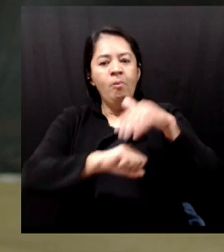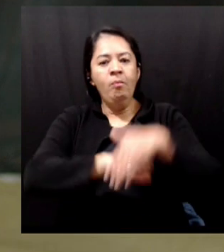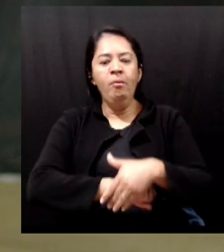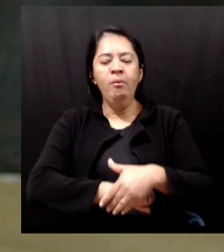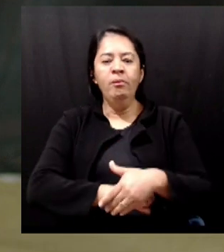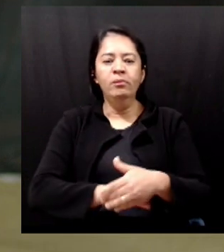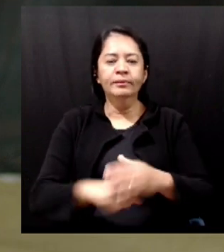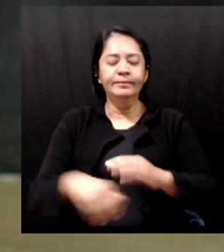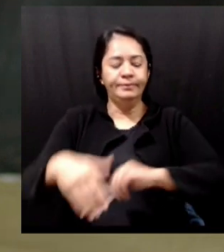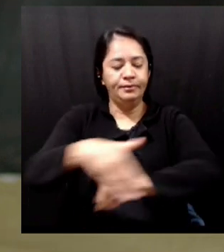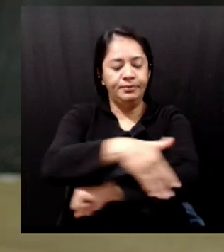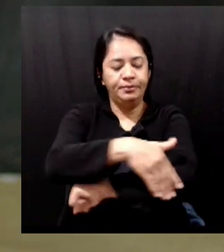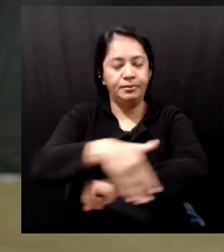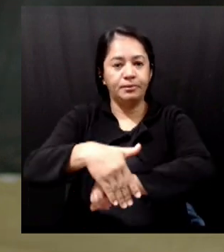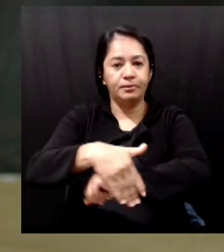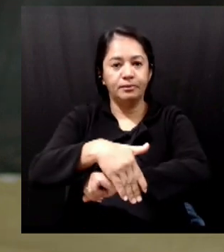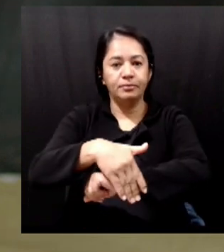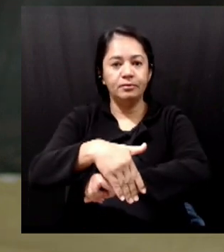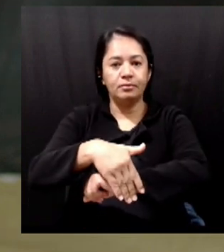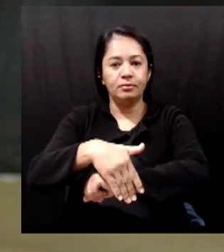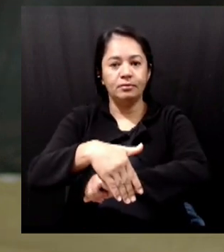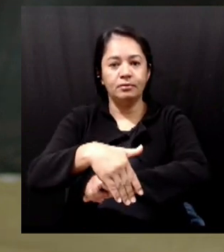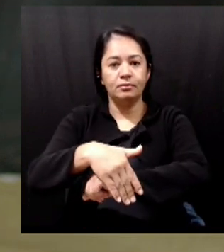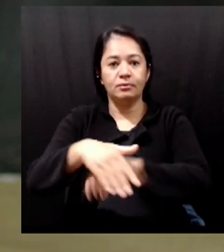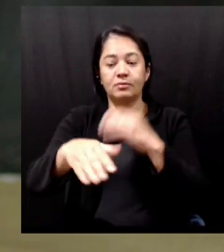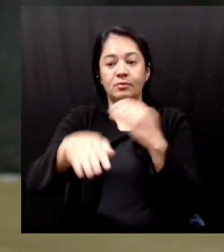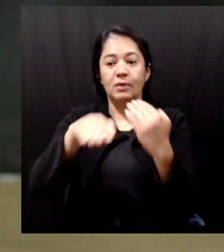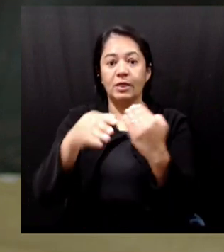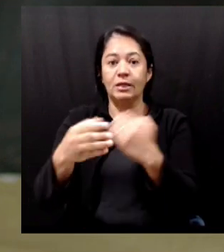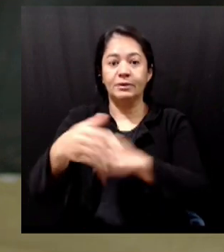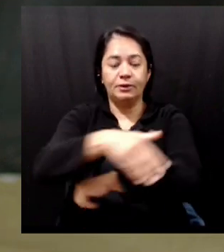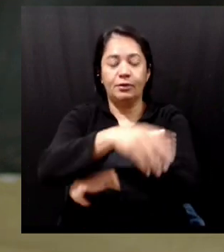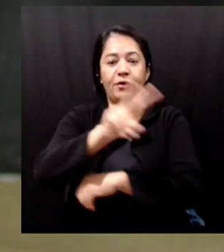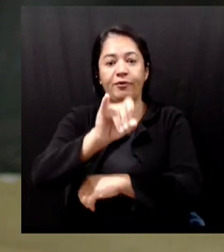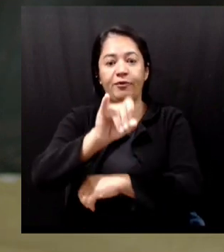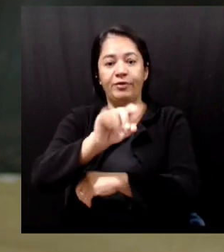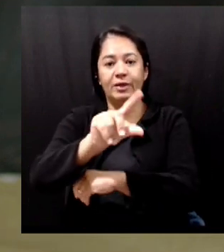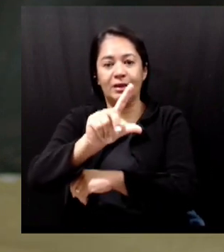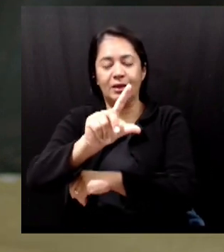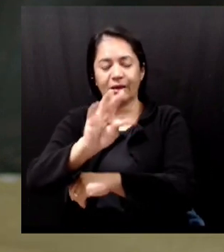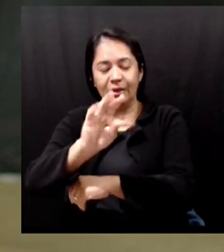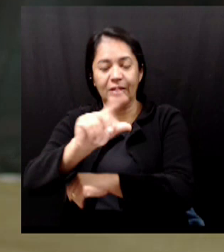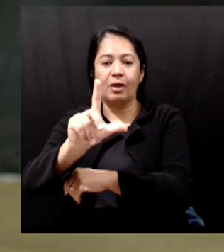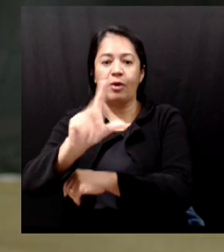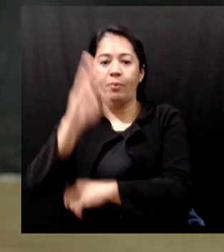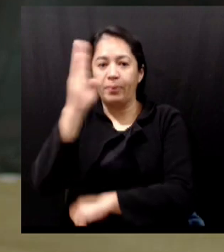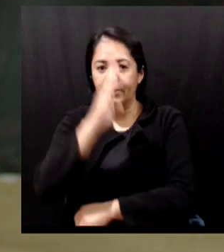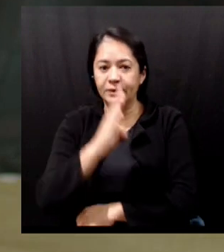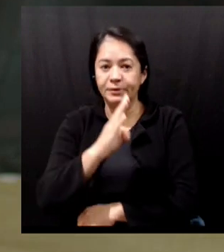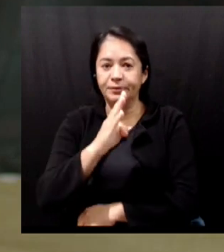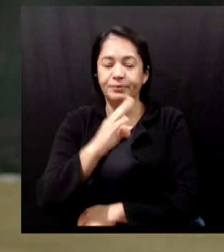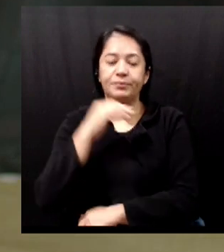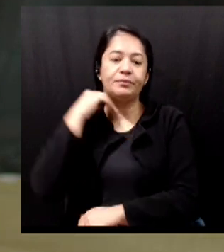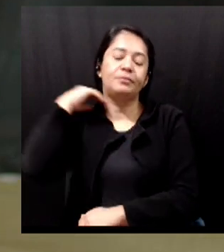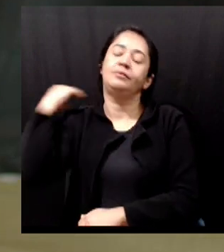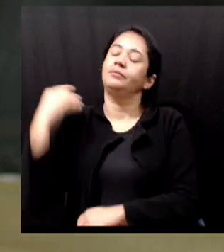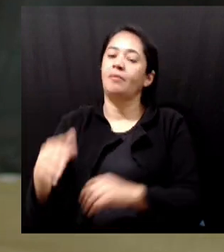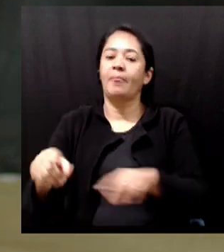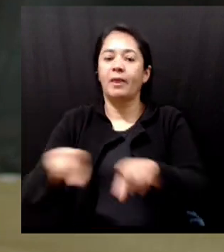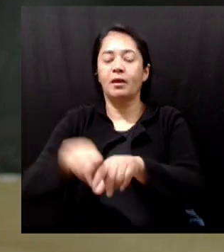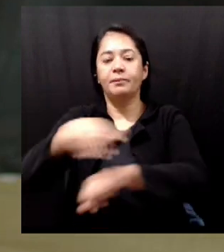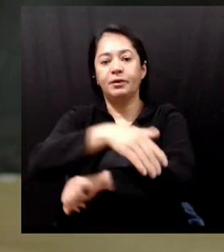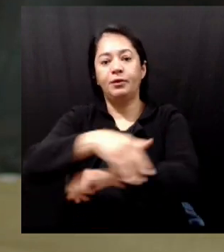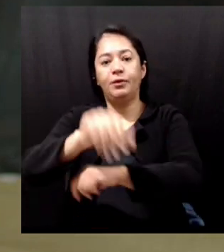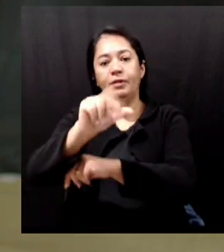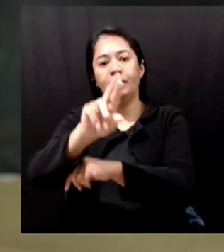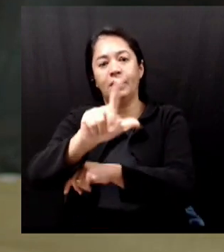bloqueio, aliás, da pista interna na Rua Vital Brasil, desde a altura das ruas Arlindo Carpino, Balão do Amarelinho, né?